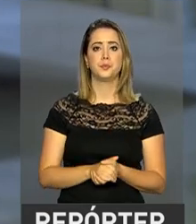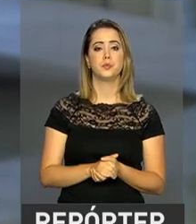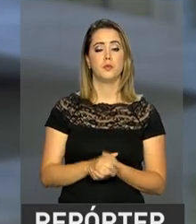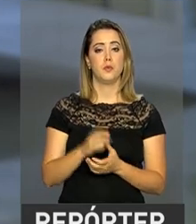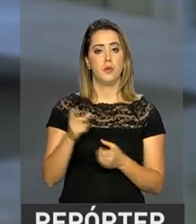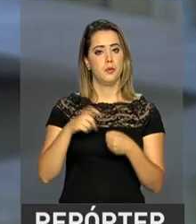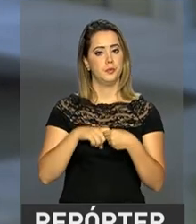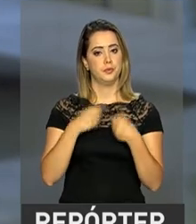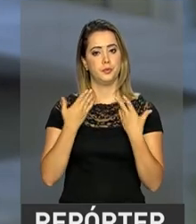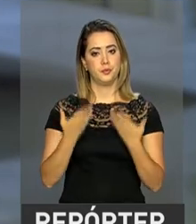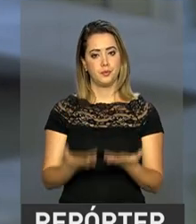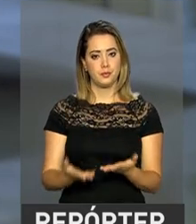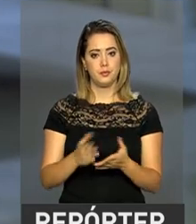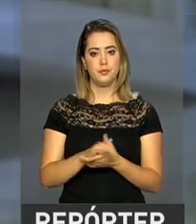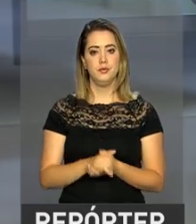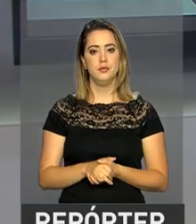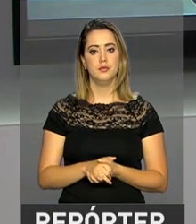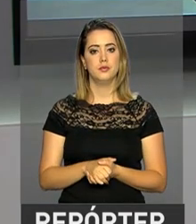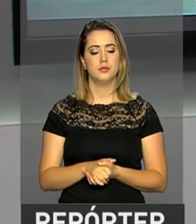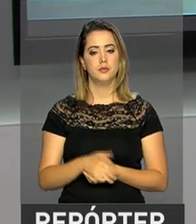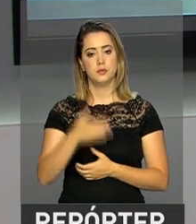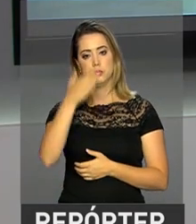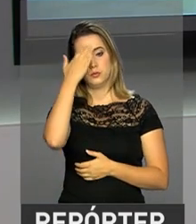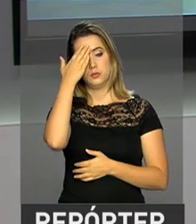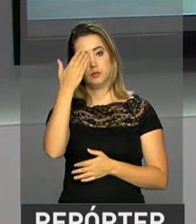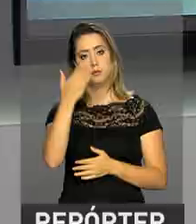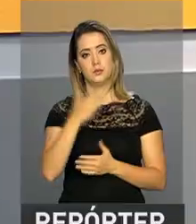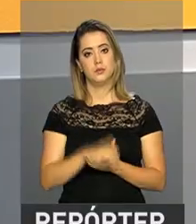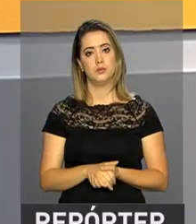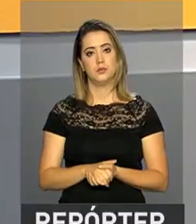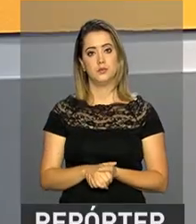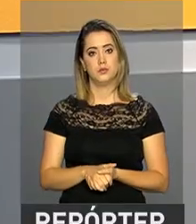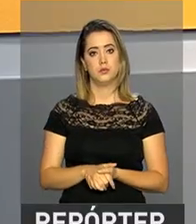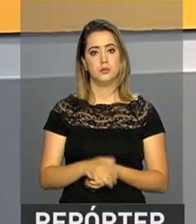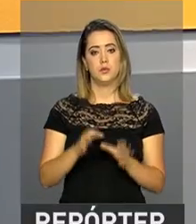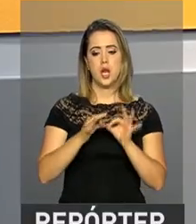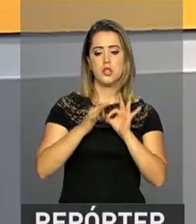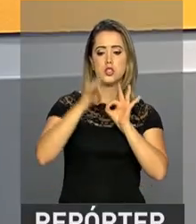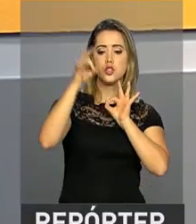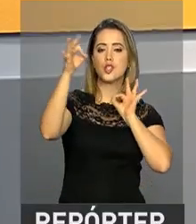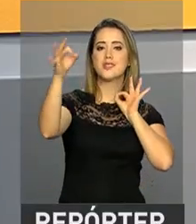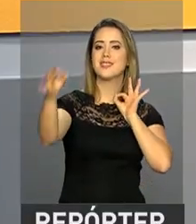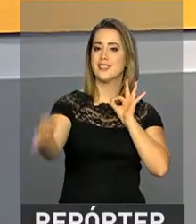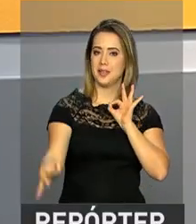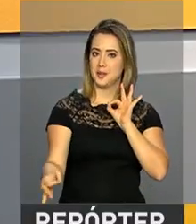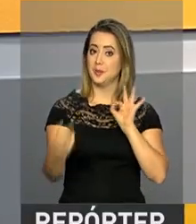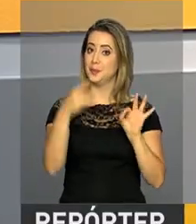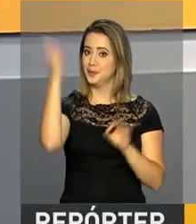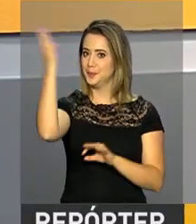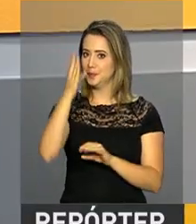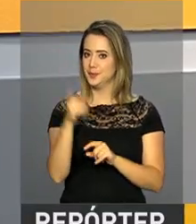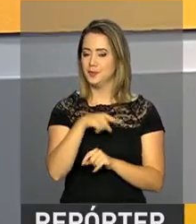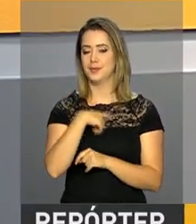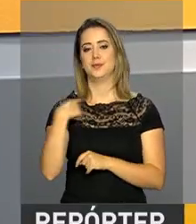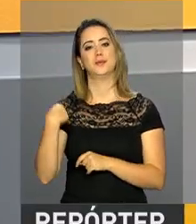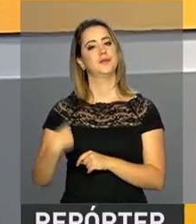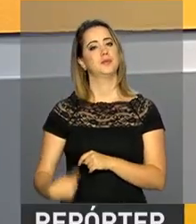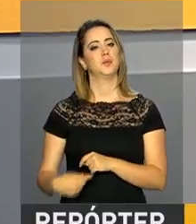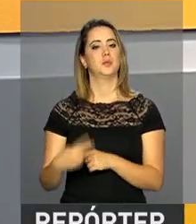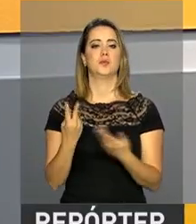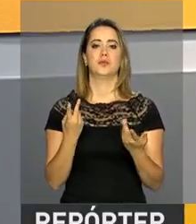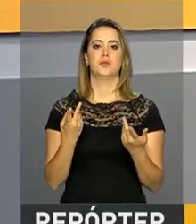mercado. Volto com você no estúdio, Lilian. Obrigada, Gabi. A distância geográfica entre o Brasil